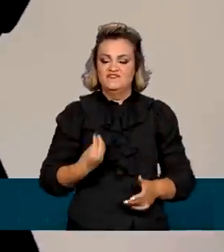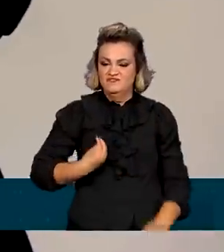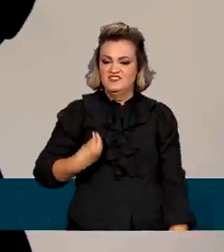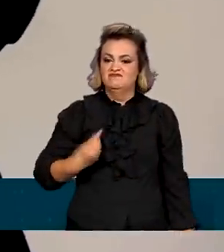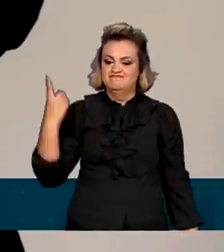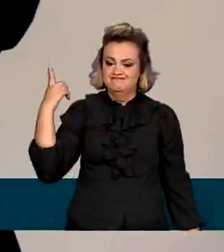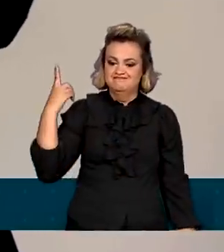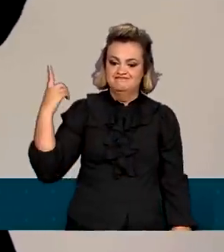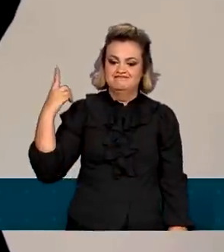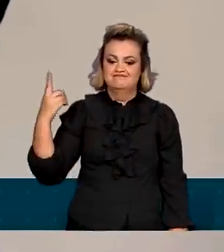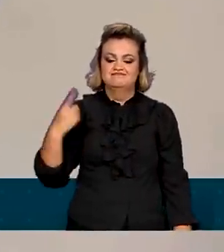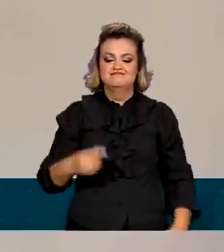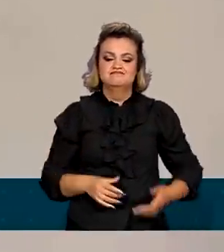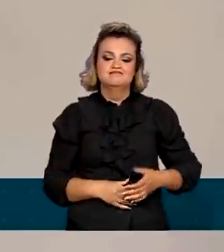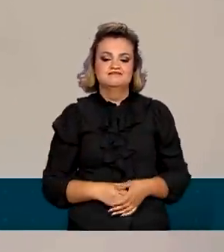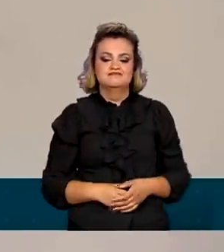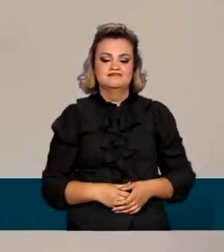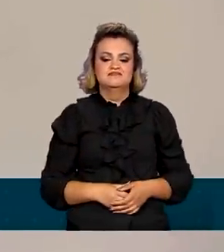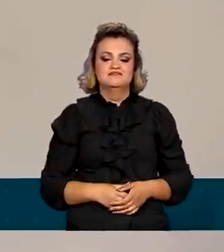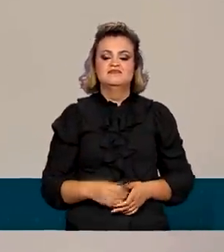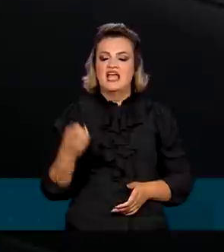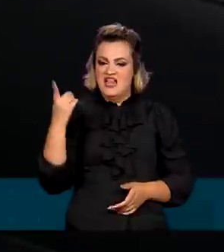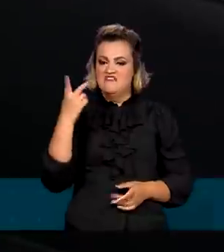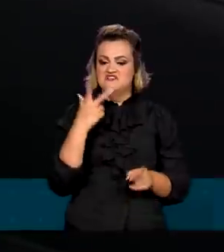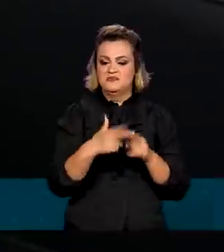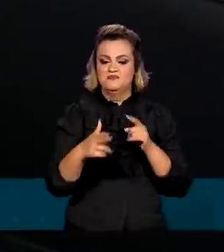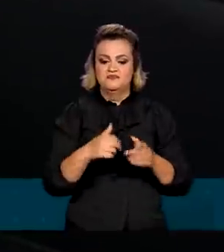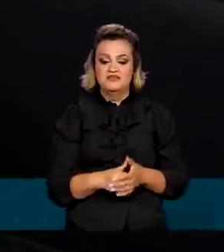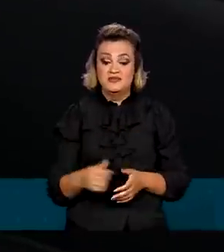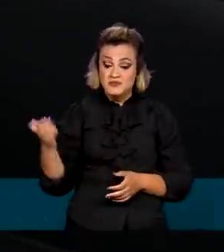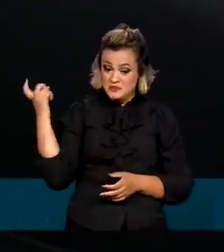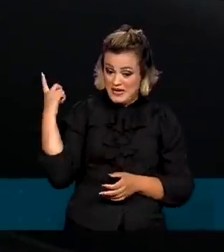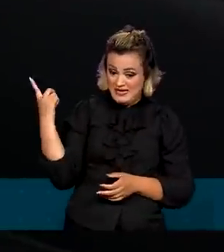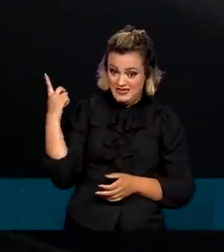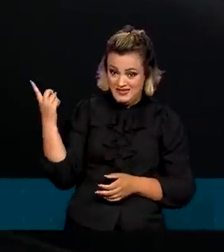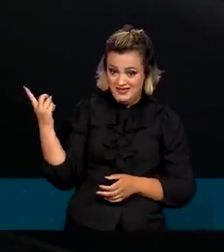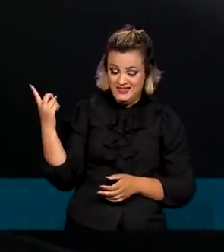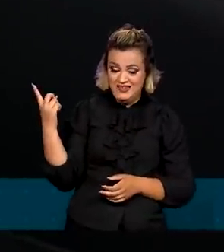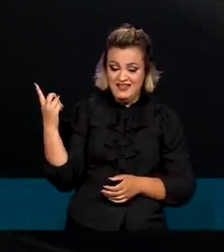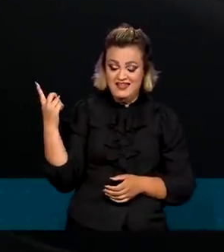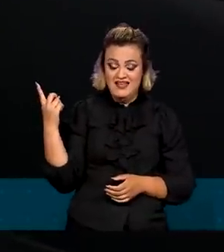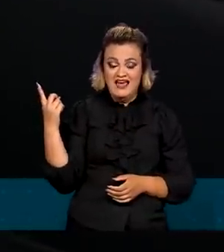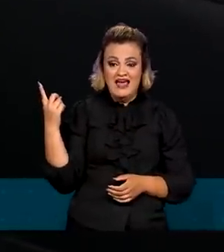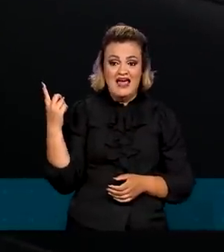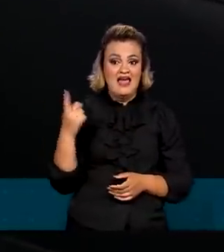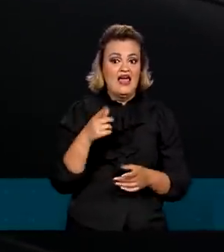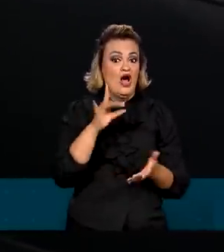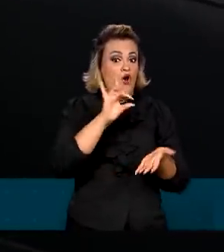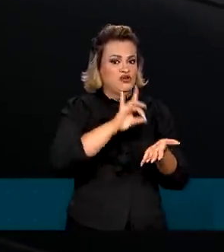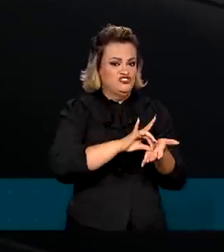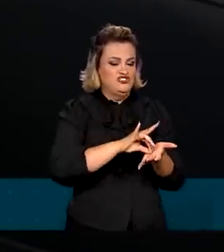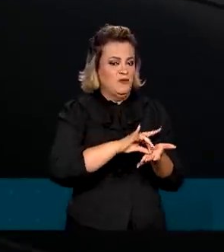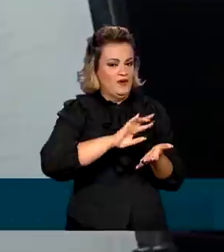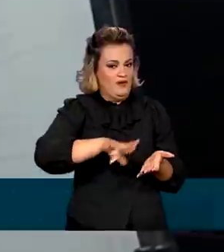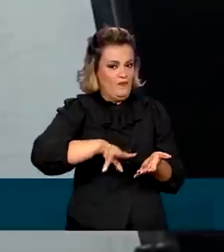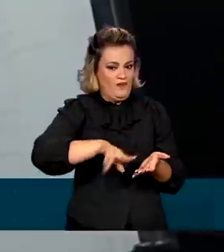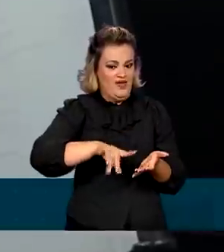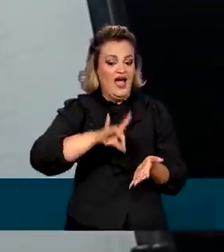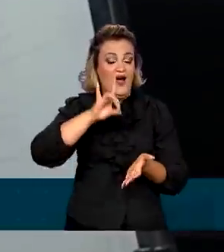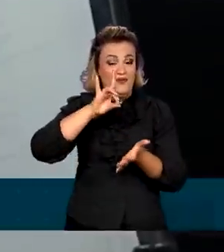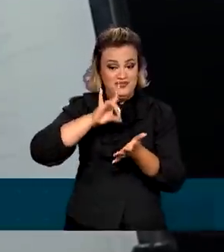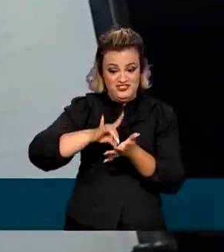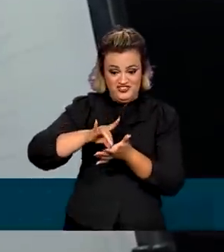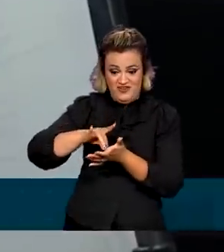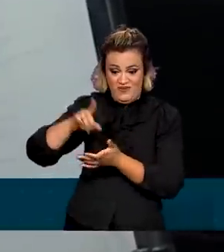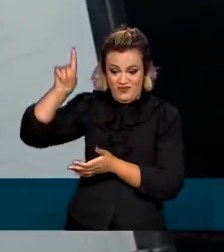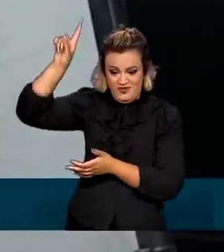a Constituição brasileira aqui está e venceu. O exemplar recuperado é uma réplica. A original, assinada por